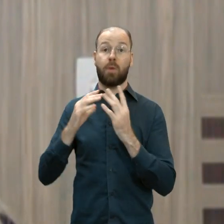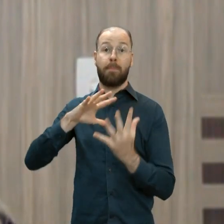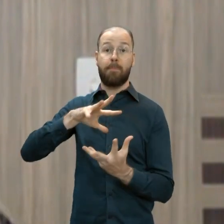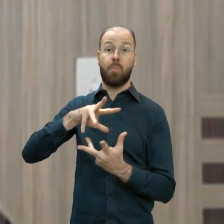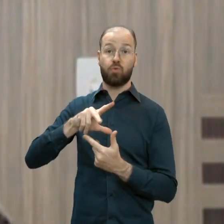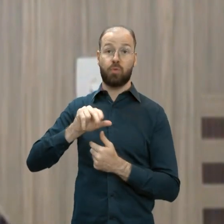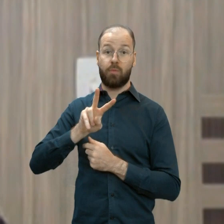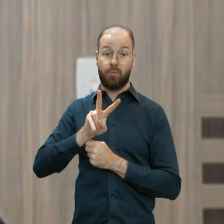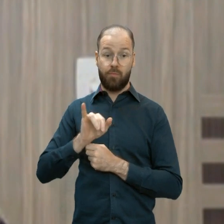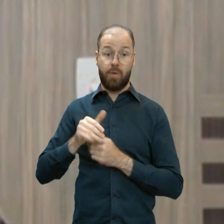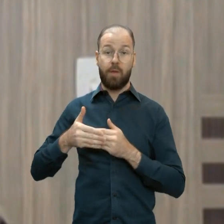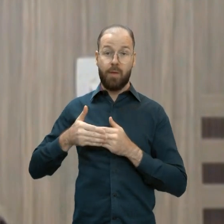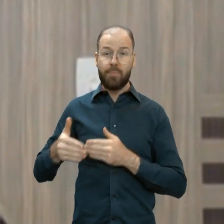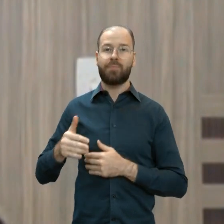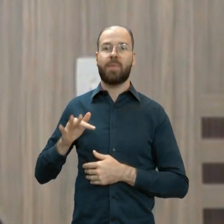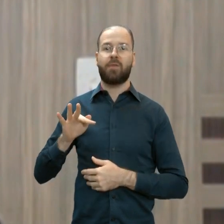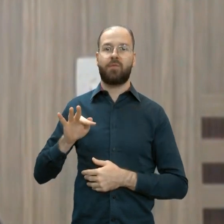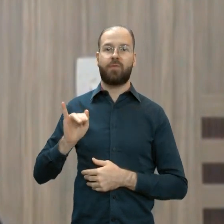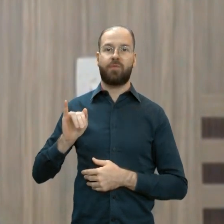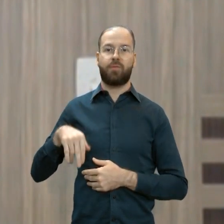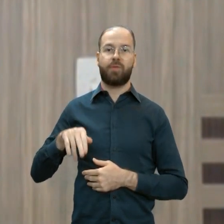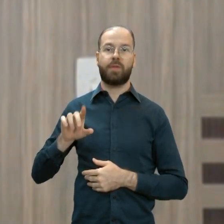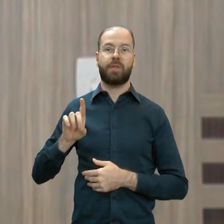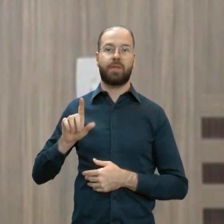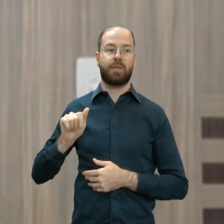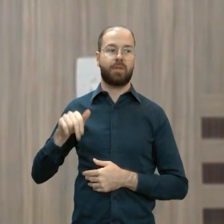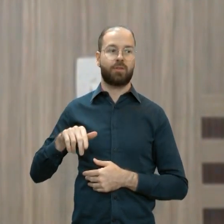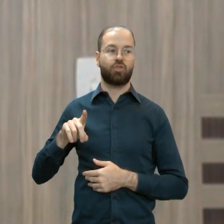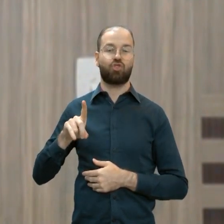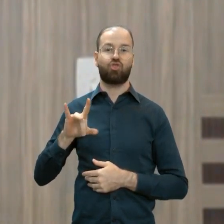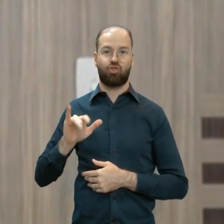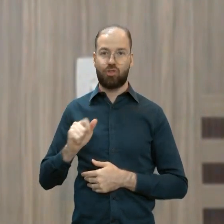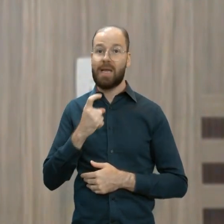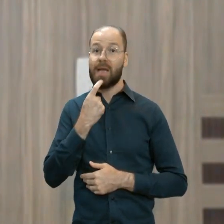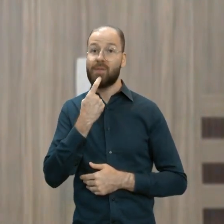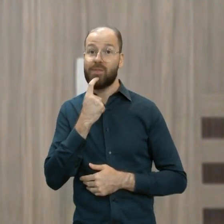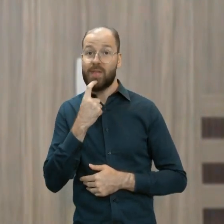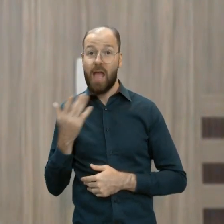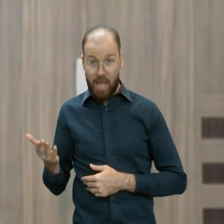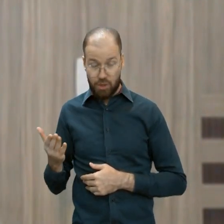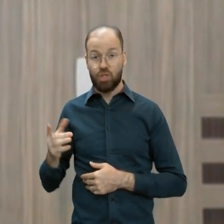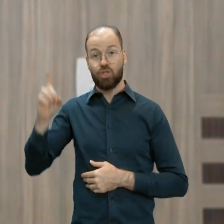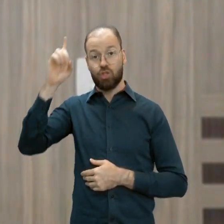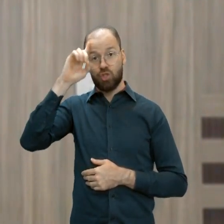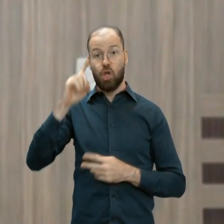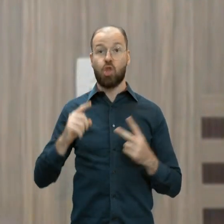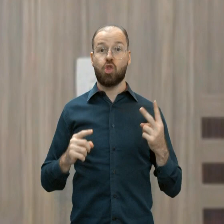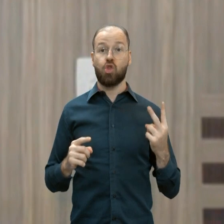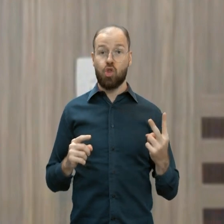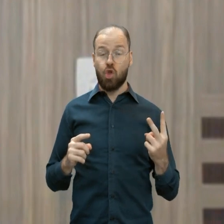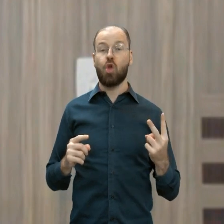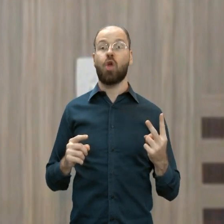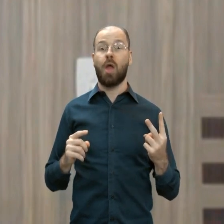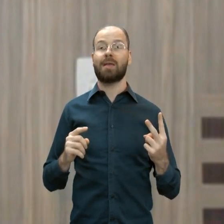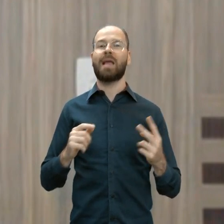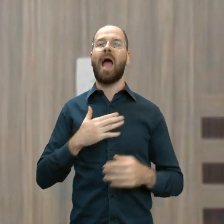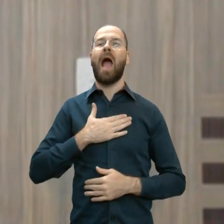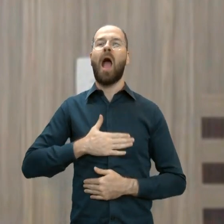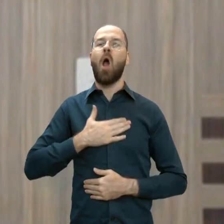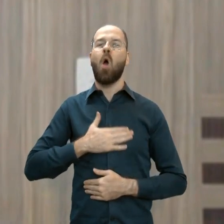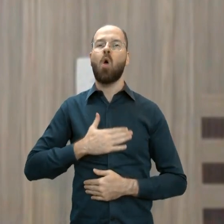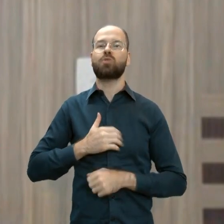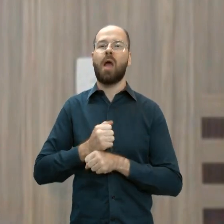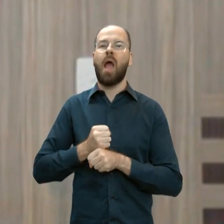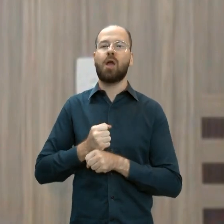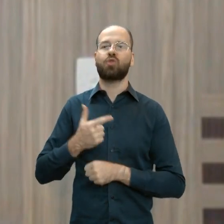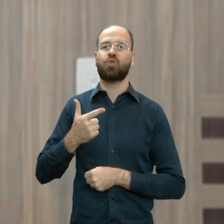em Helsinki, na Finlândia, de 28 de julho a 2 de agosto de 2024. Então,